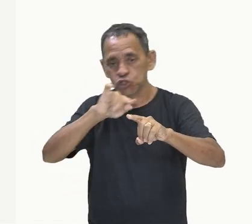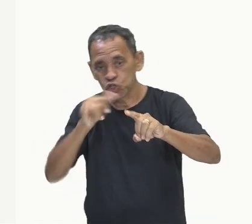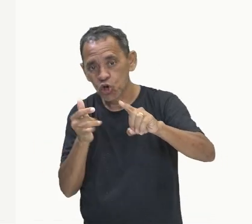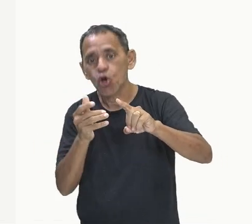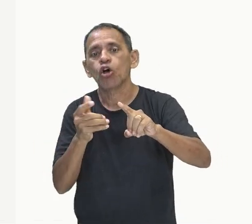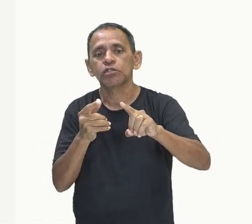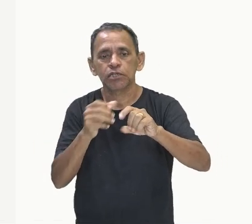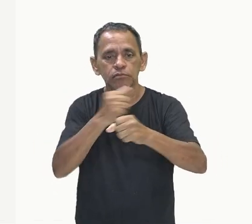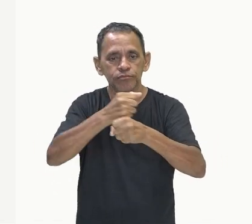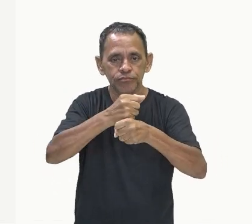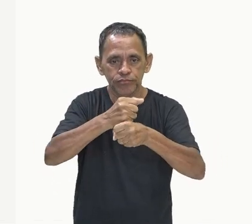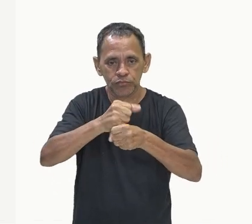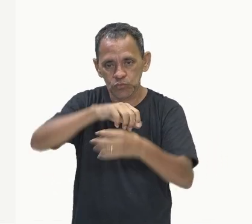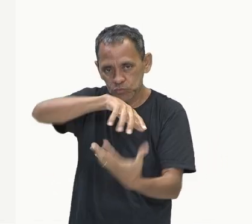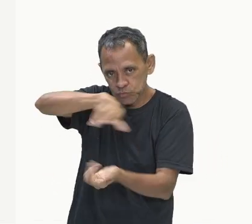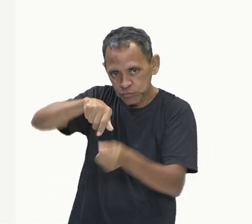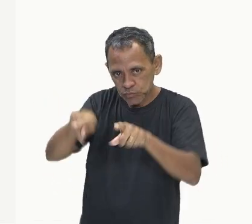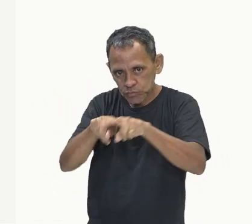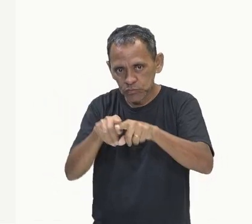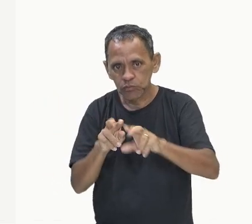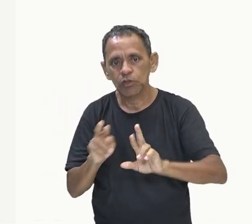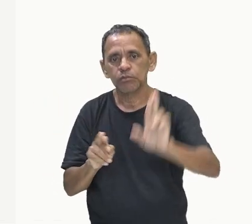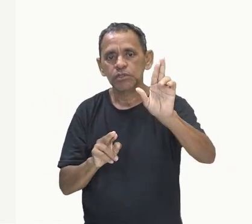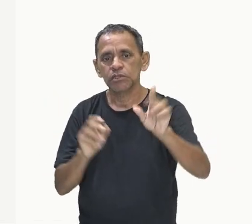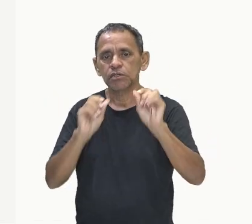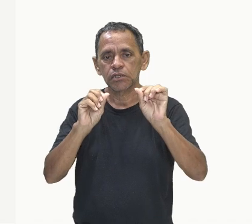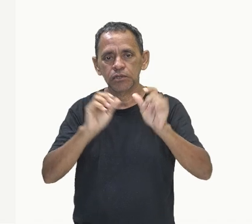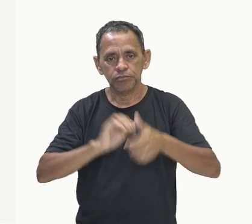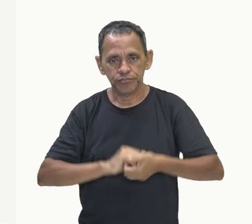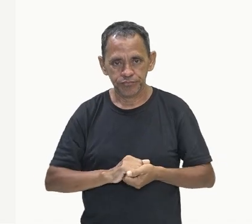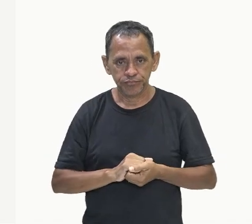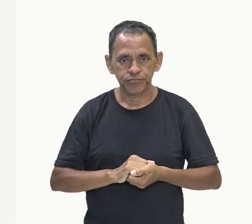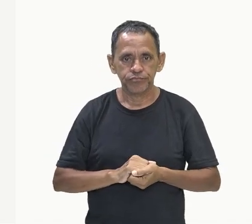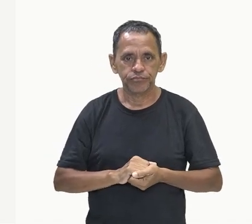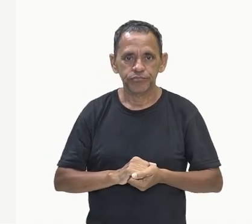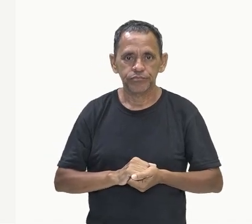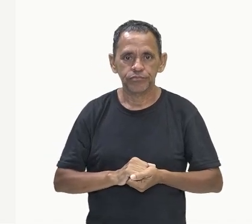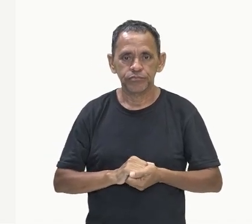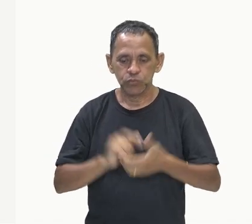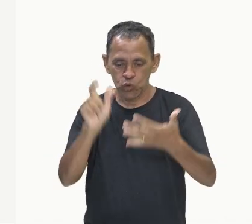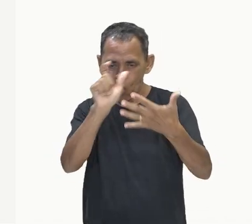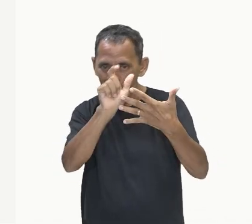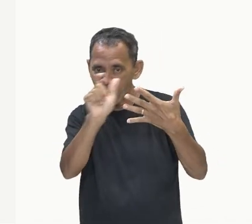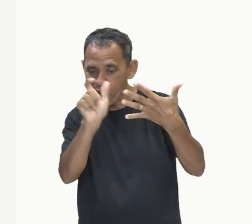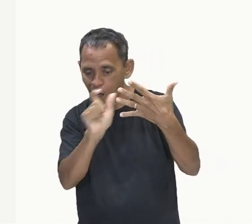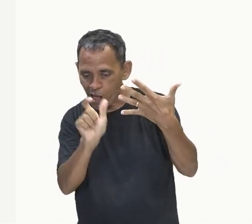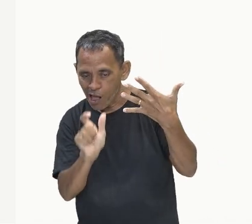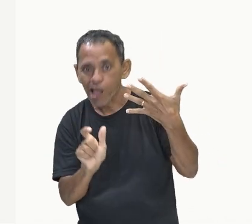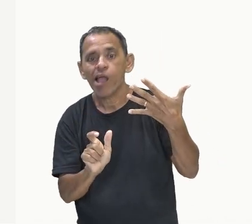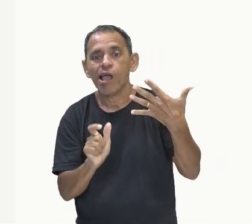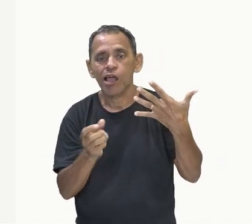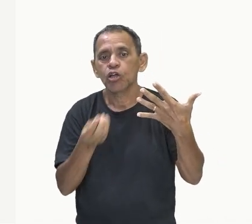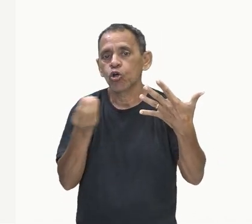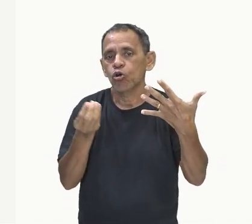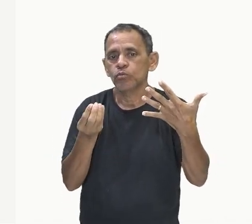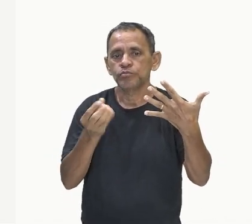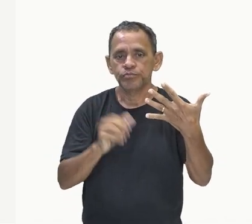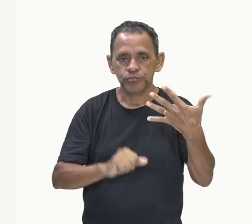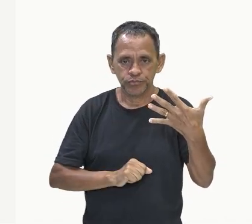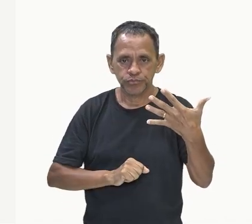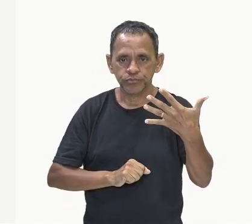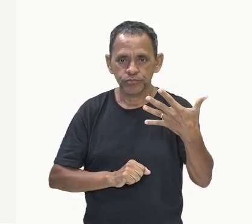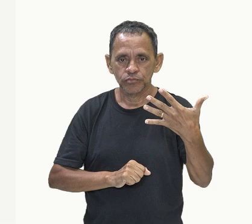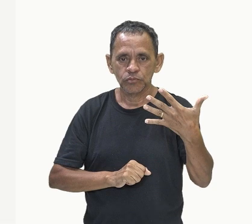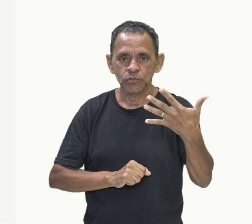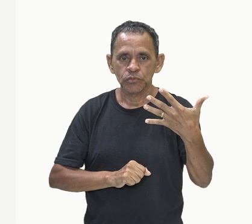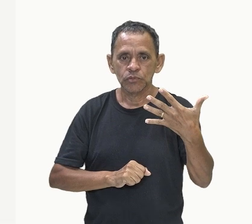próximo de. E aí, pessoal, aqui na solução a gente vai usar a terceira lei de Kepler, né? A solução é a letra C,